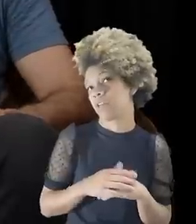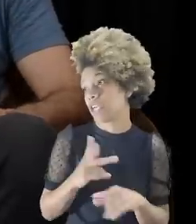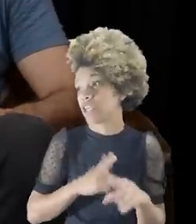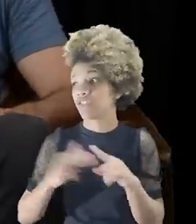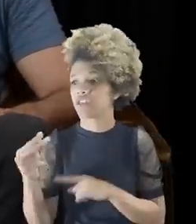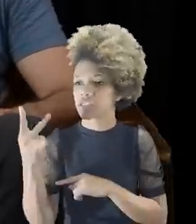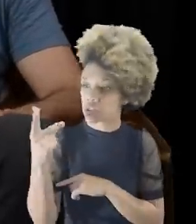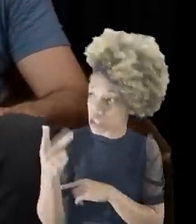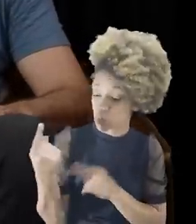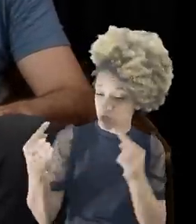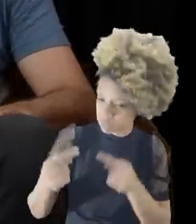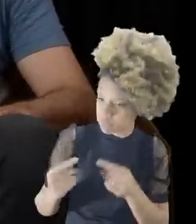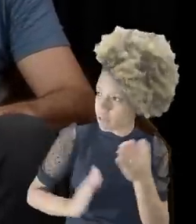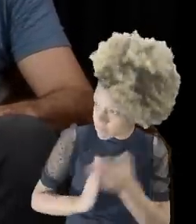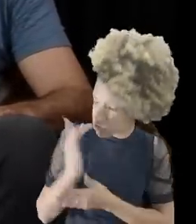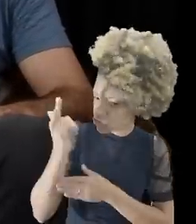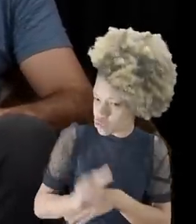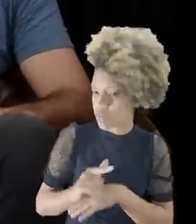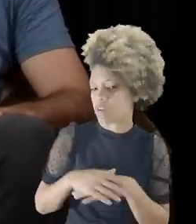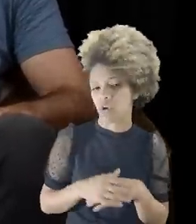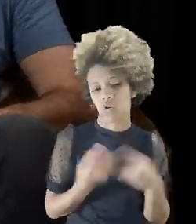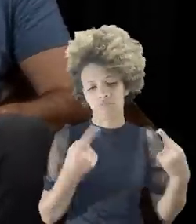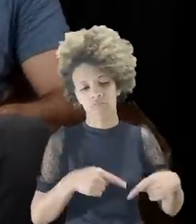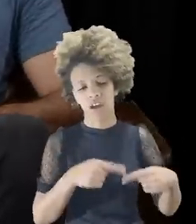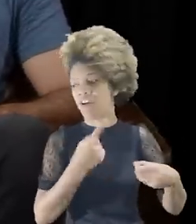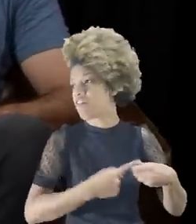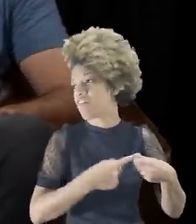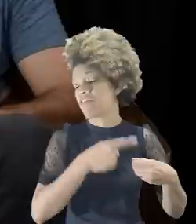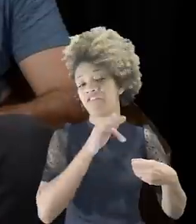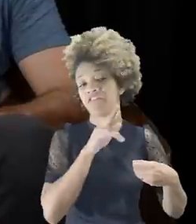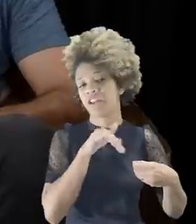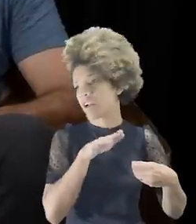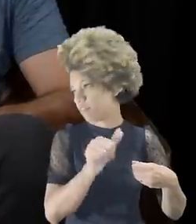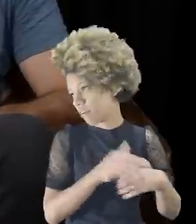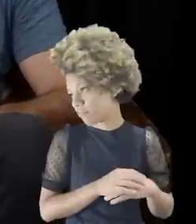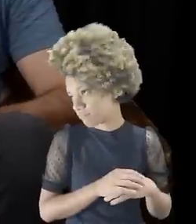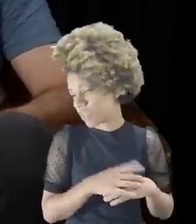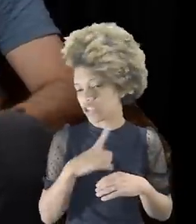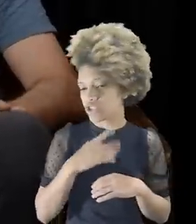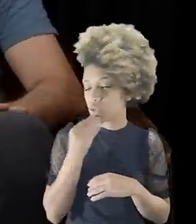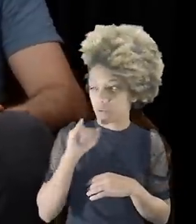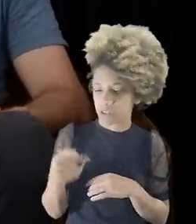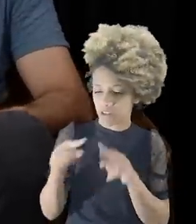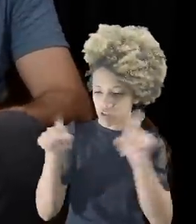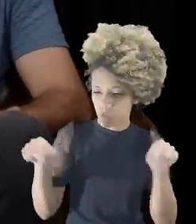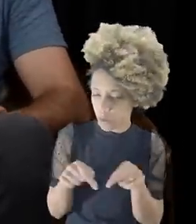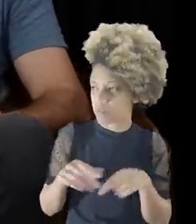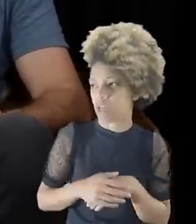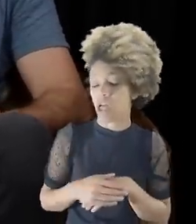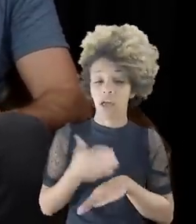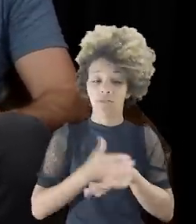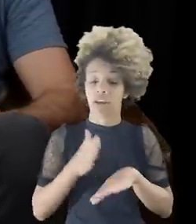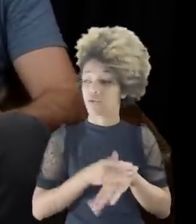o segundo campeonato consecutivo é jogando contra Franca fora de casa ganhamos eles tinham uma vantagem em casa